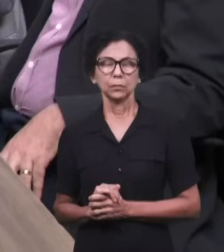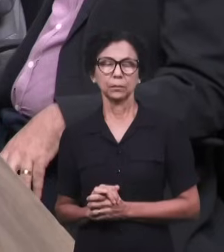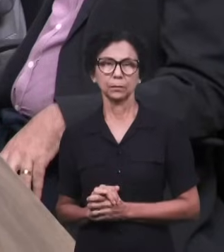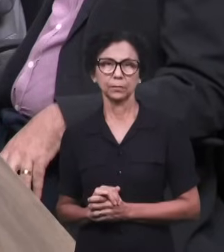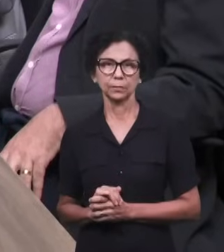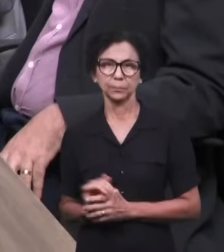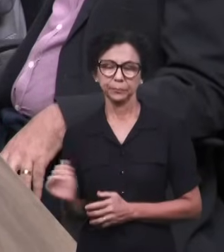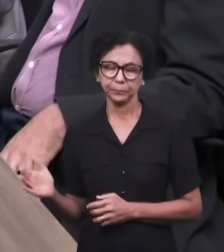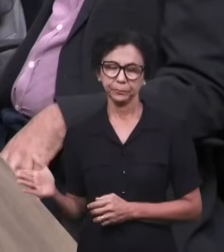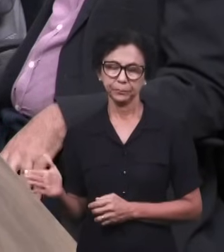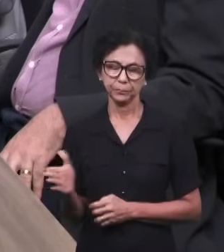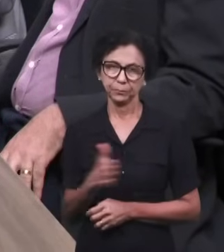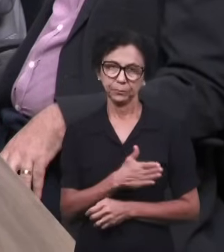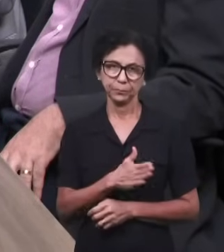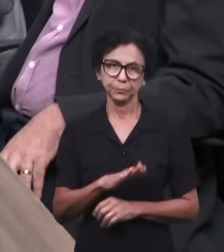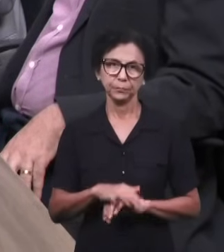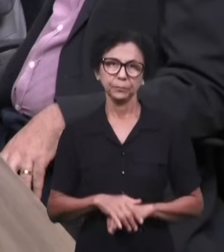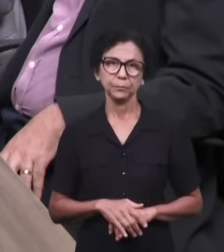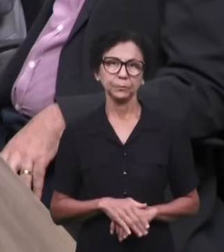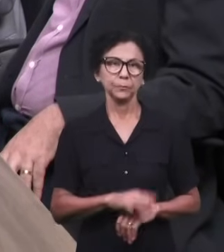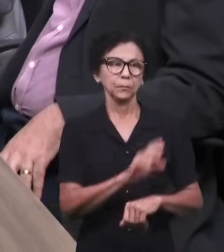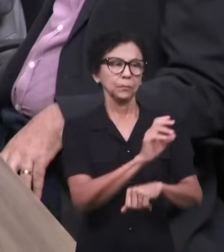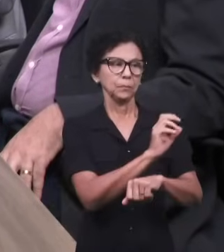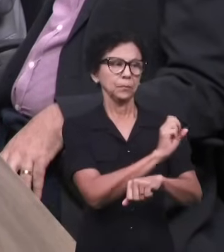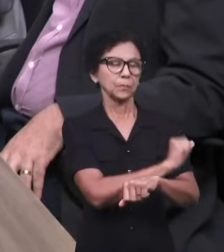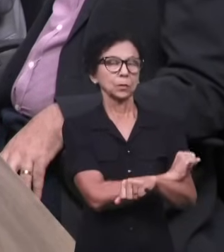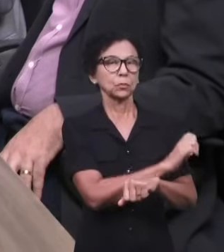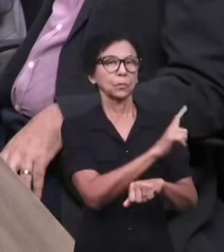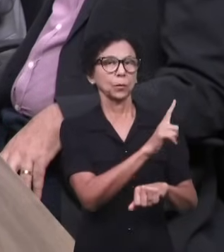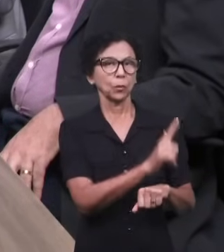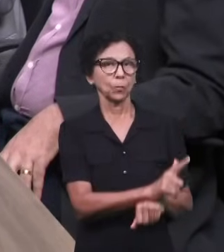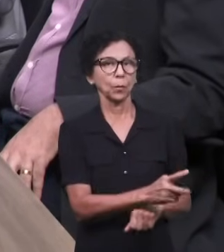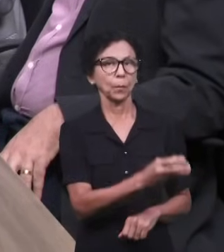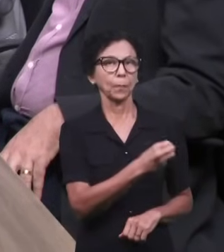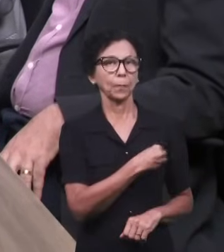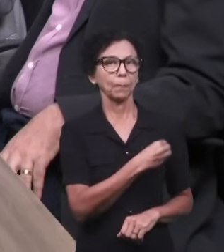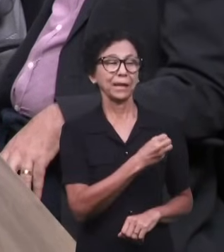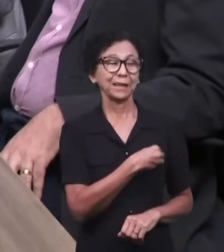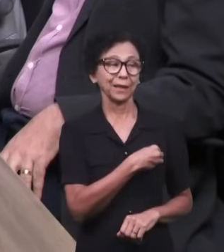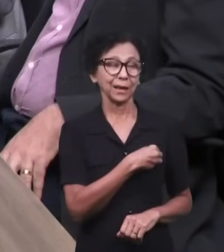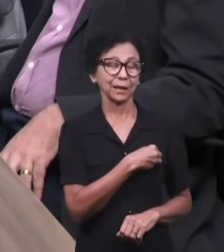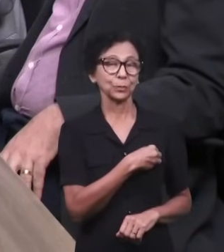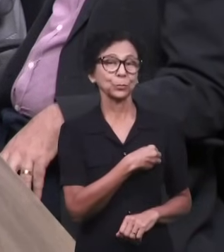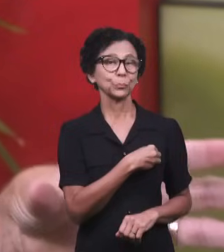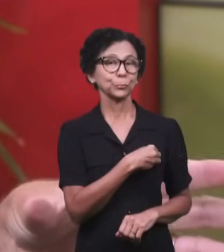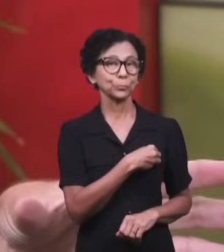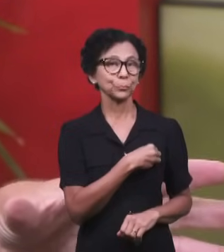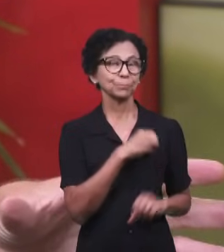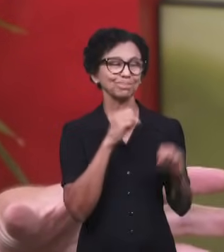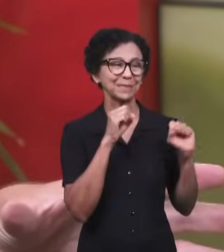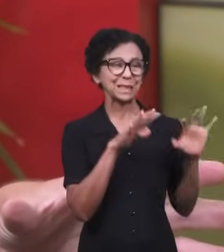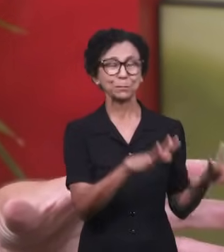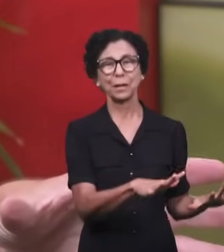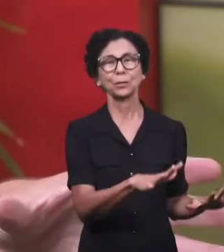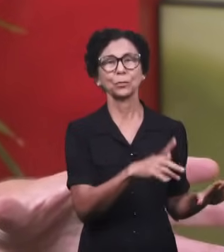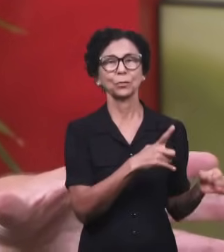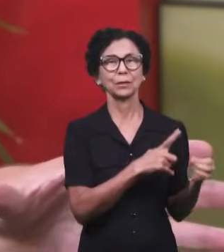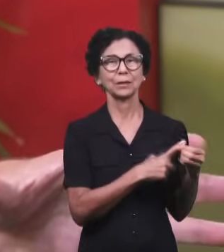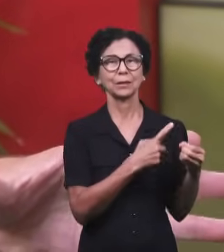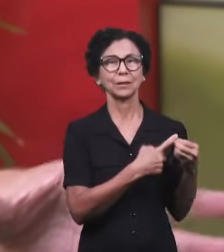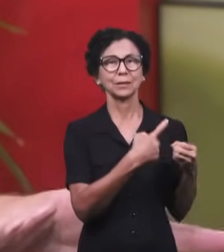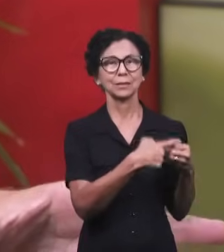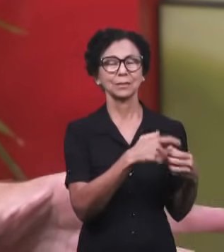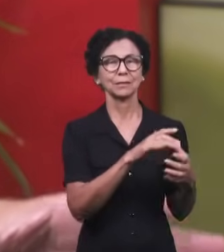completamente, como diz Paulo, né, que havia deixado o uso natural da mulher. Eles cercaram a casa de Ló, e